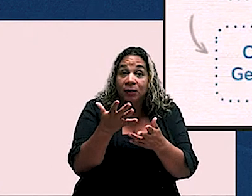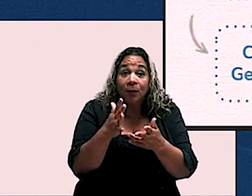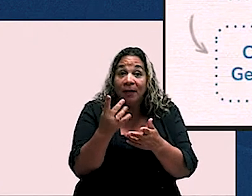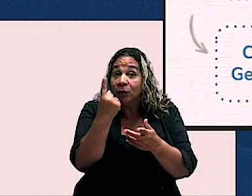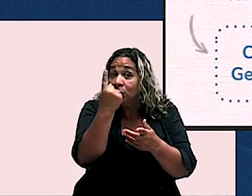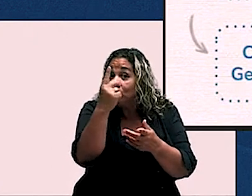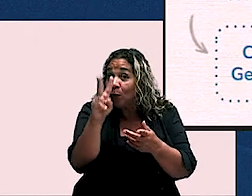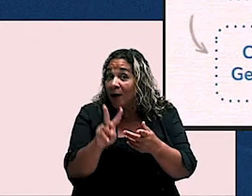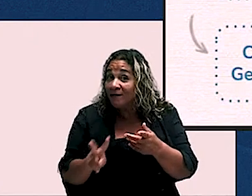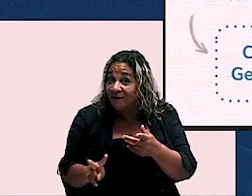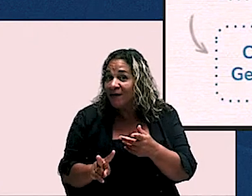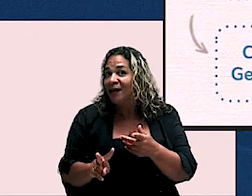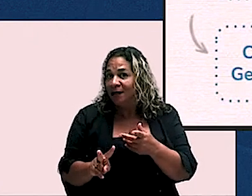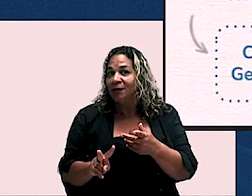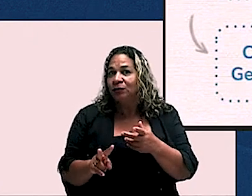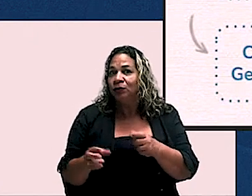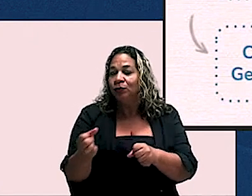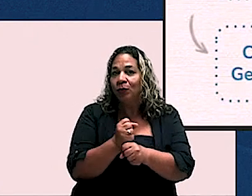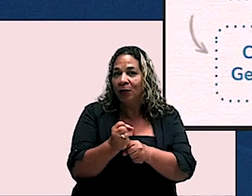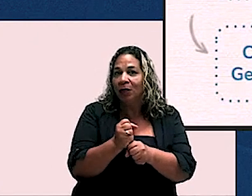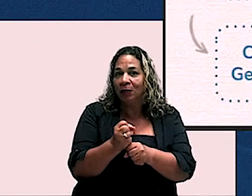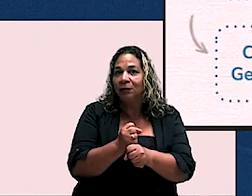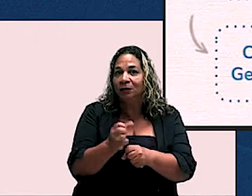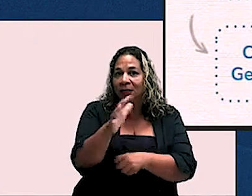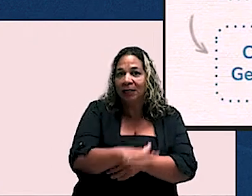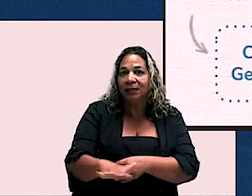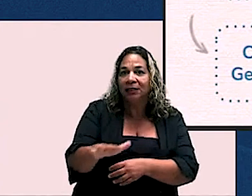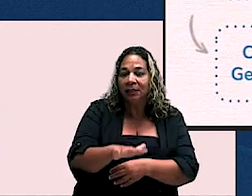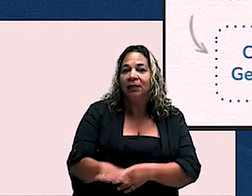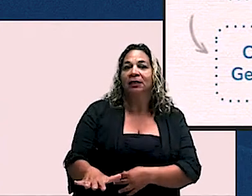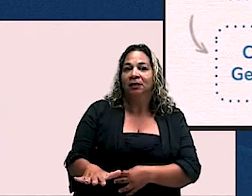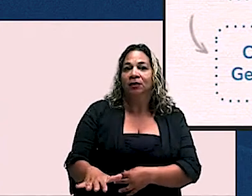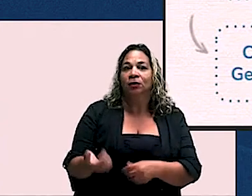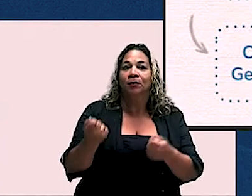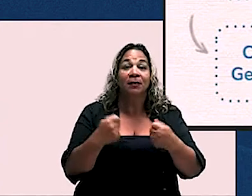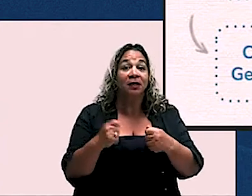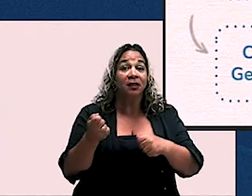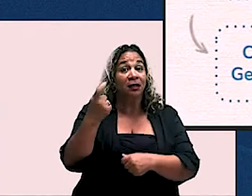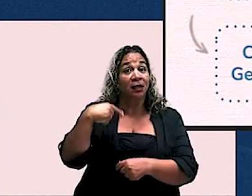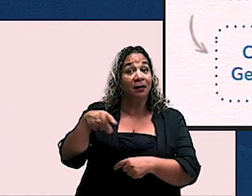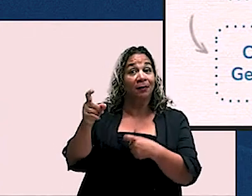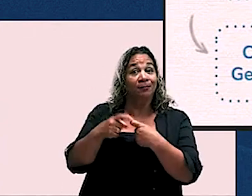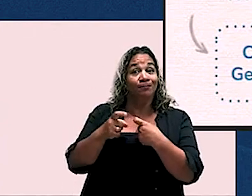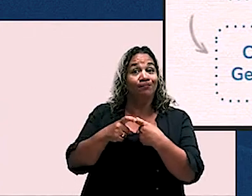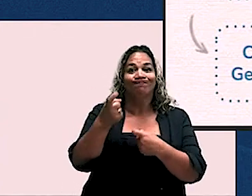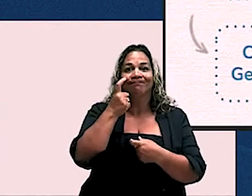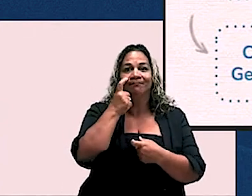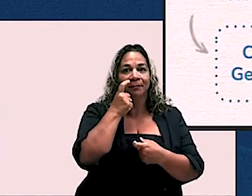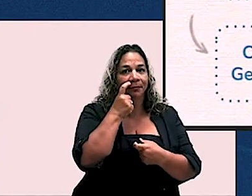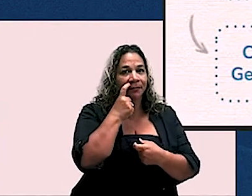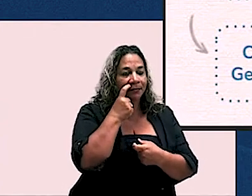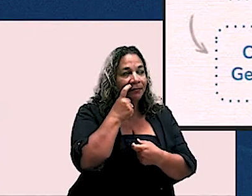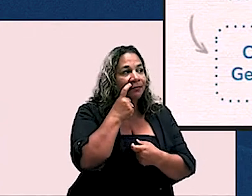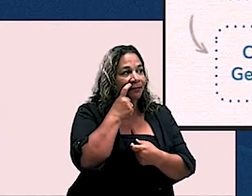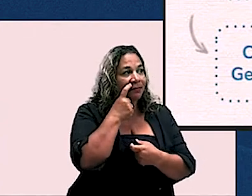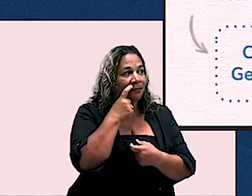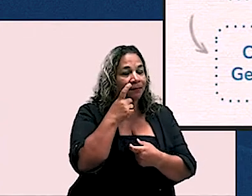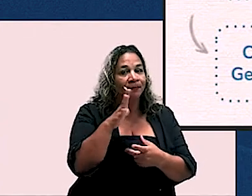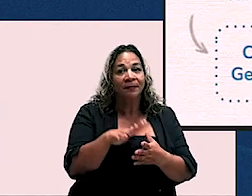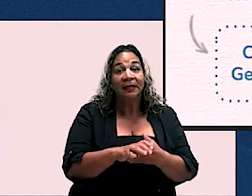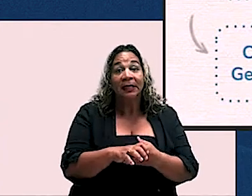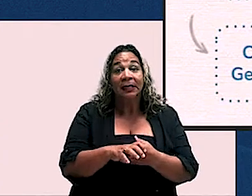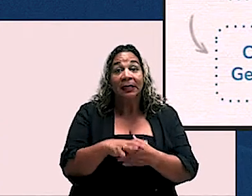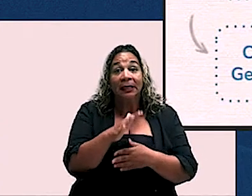verificamos que até os 2 anos uma grande parte dessas crianças não possuíam registro da realização da consulta odontológica. Crianças também